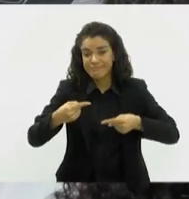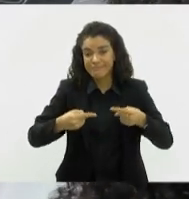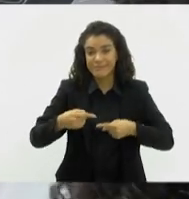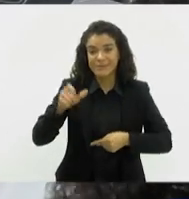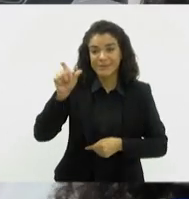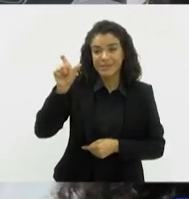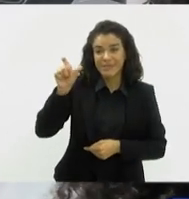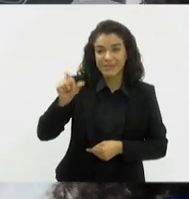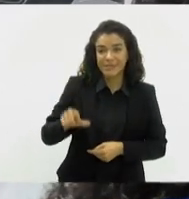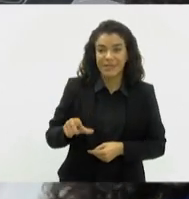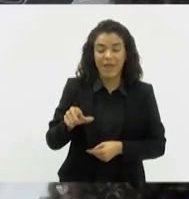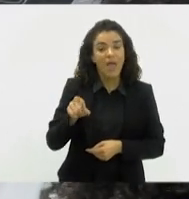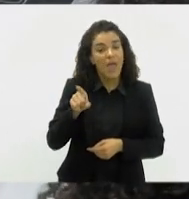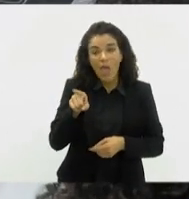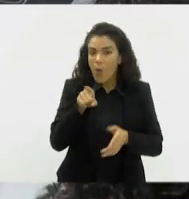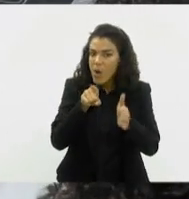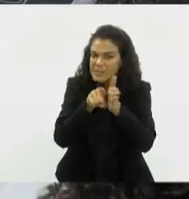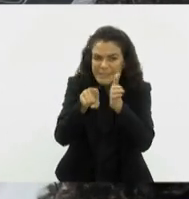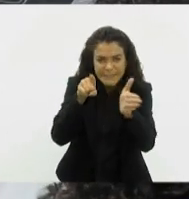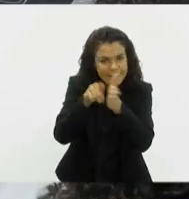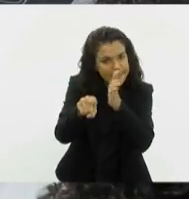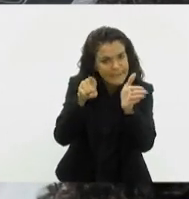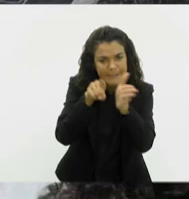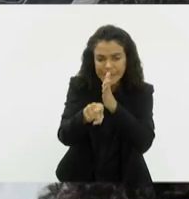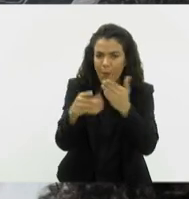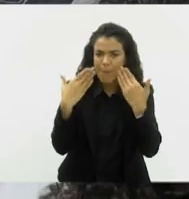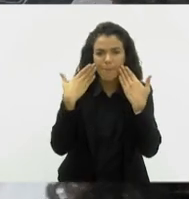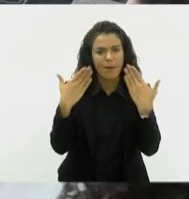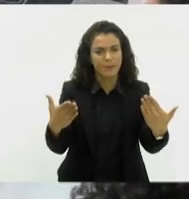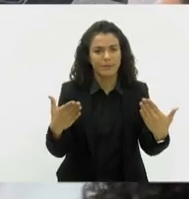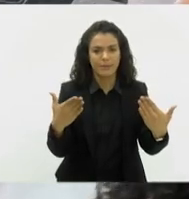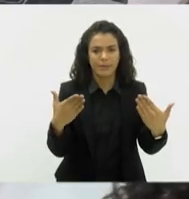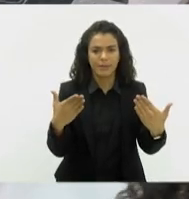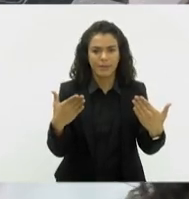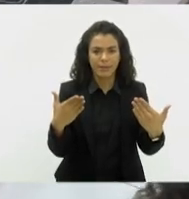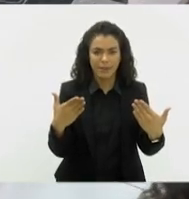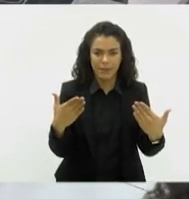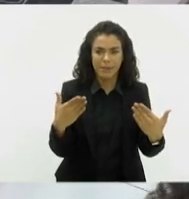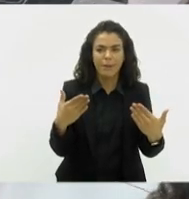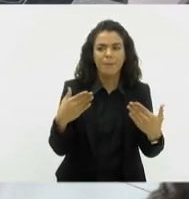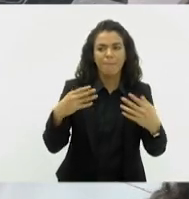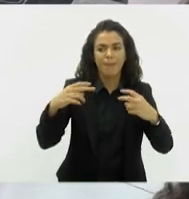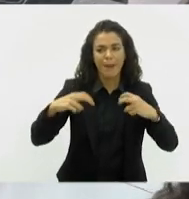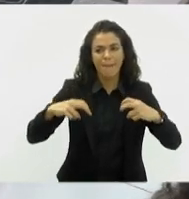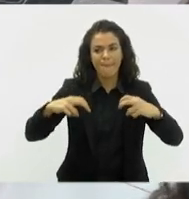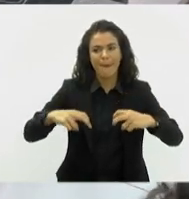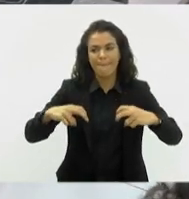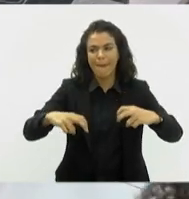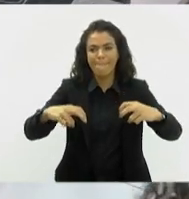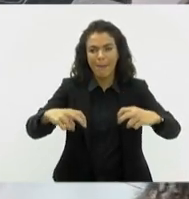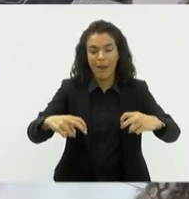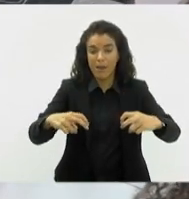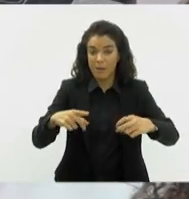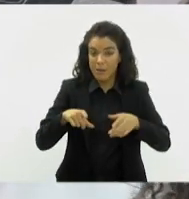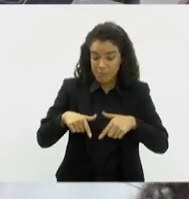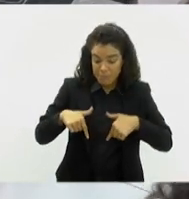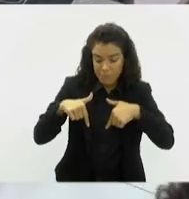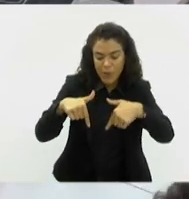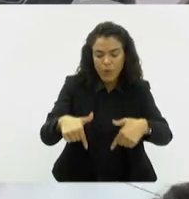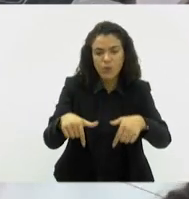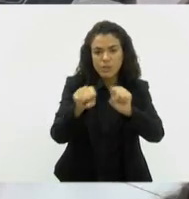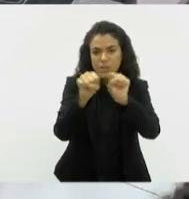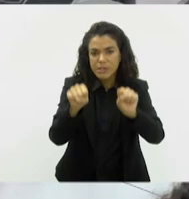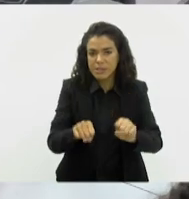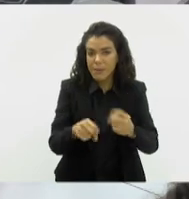que está numa sabatina. Que está numa sabatina pública, televisionada, para ocupar um cargo para atuação no